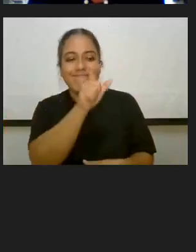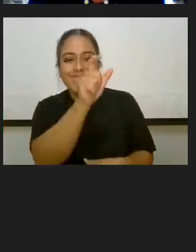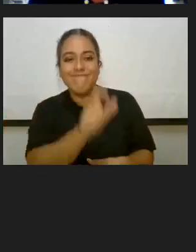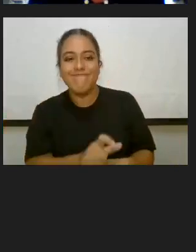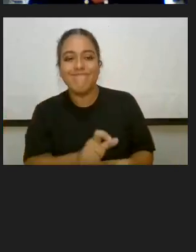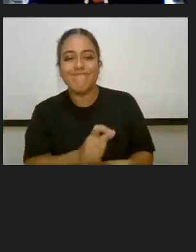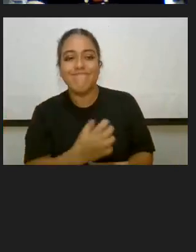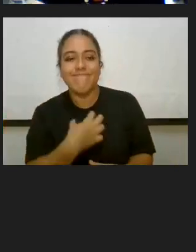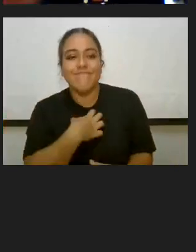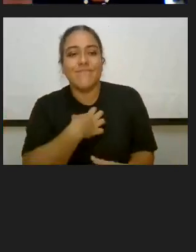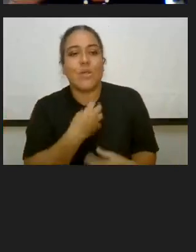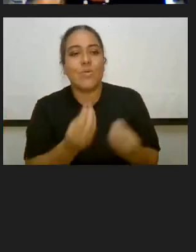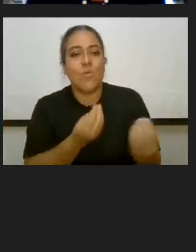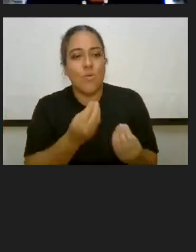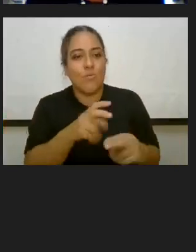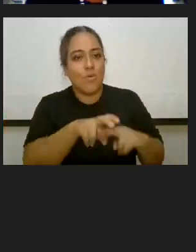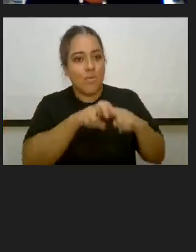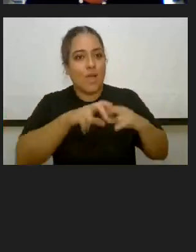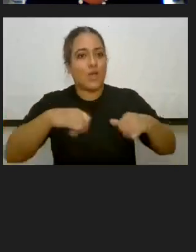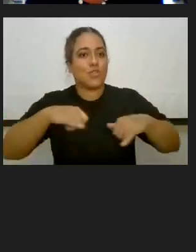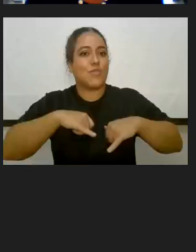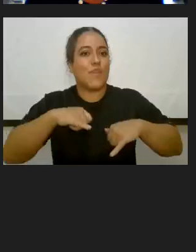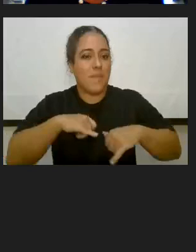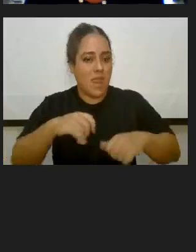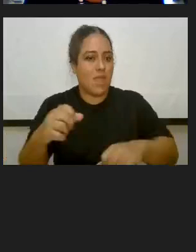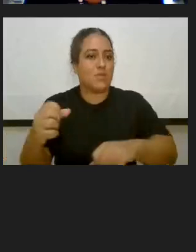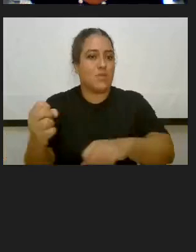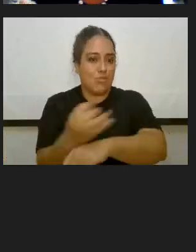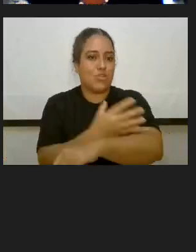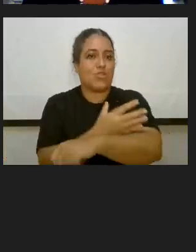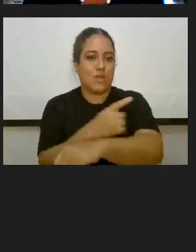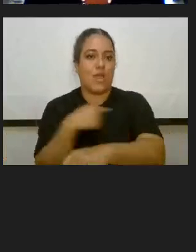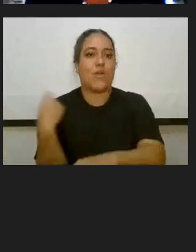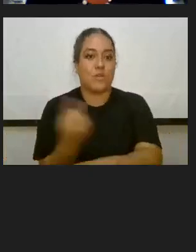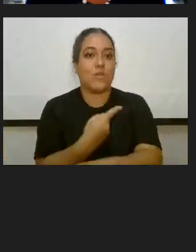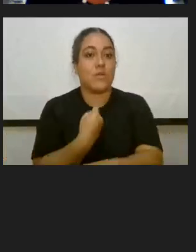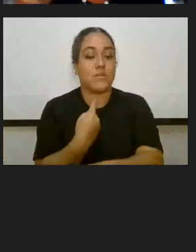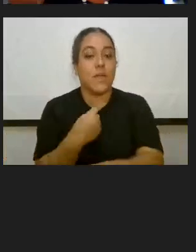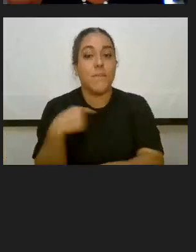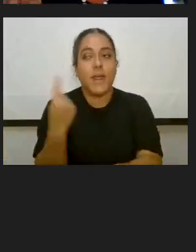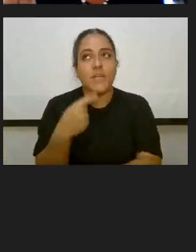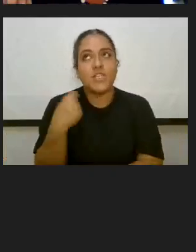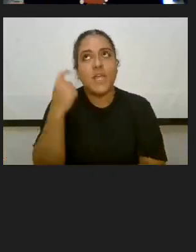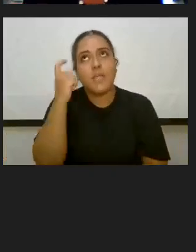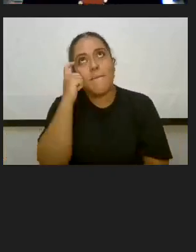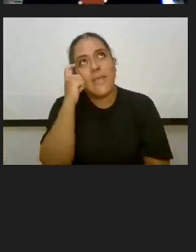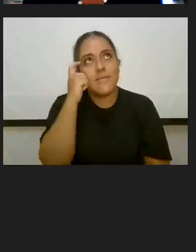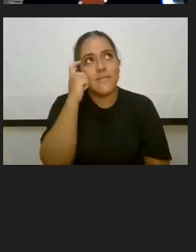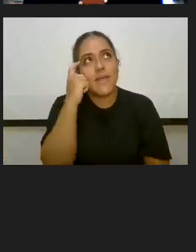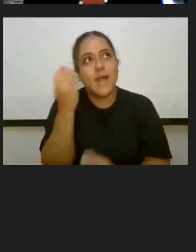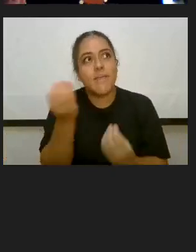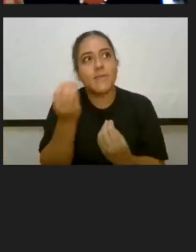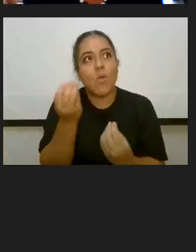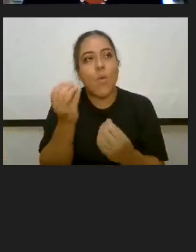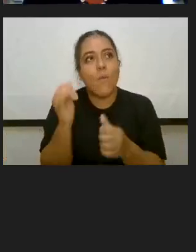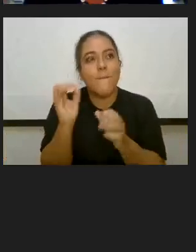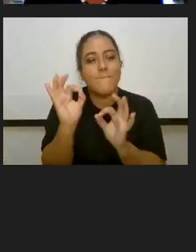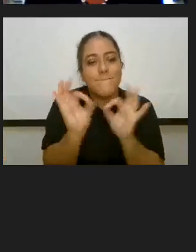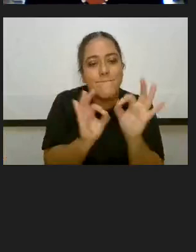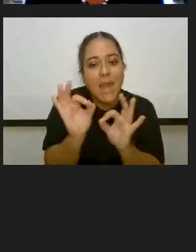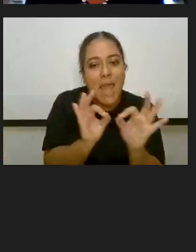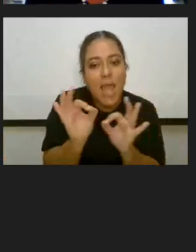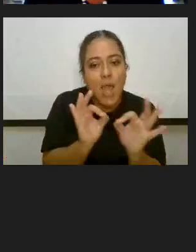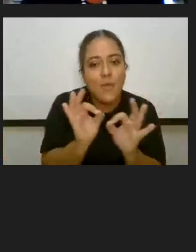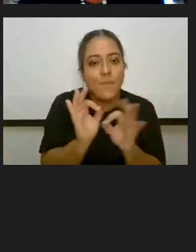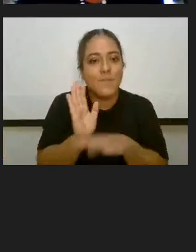ou esse sofrimento emocional em nós, para a gente poder pensar num plano de ajuda que